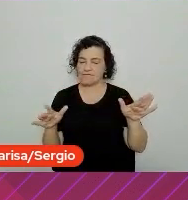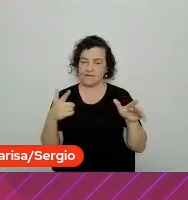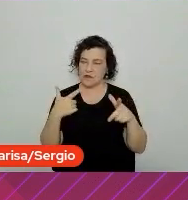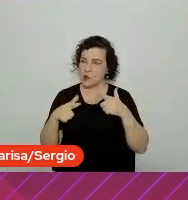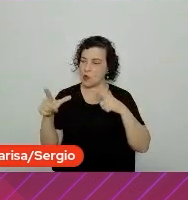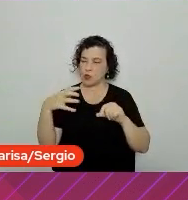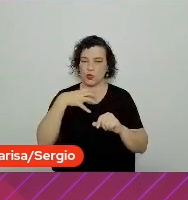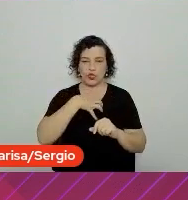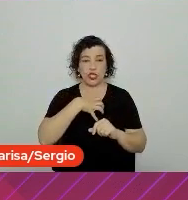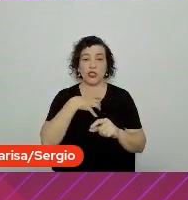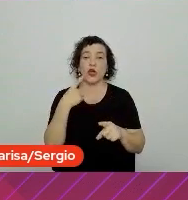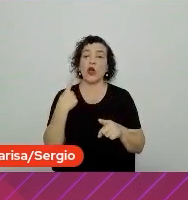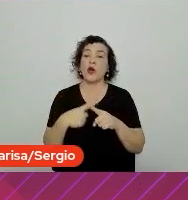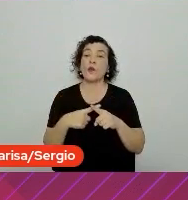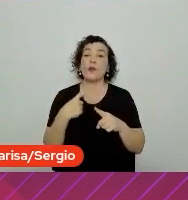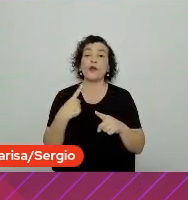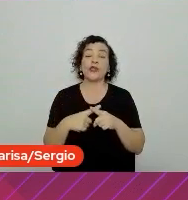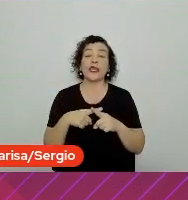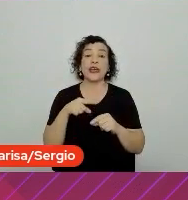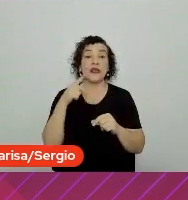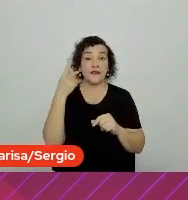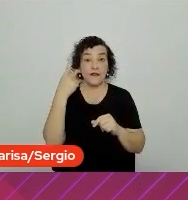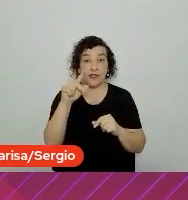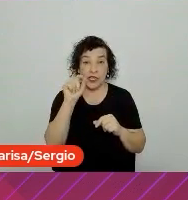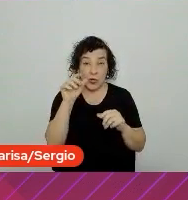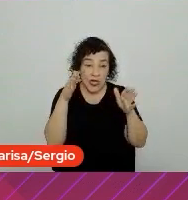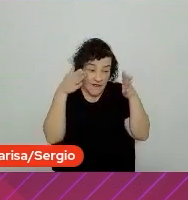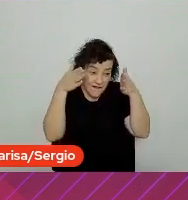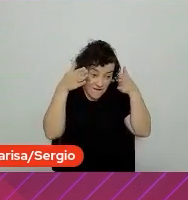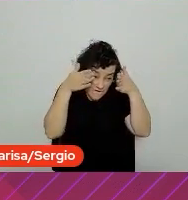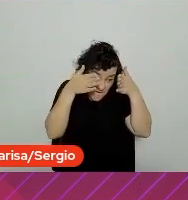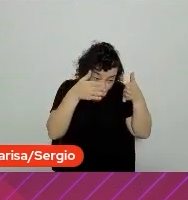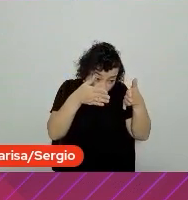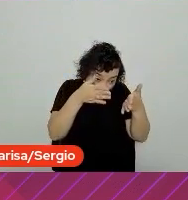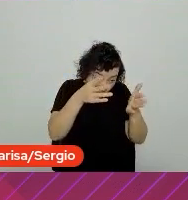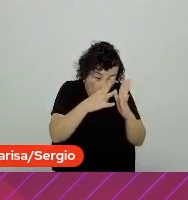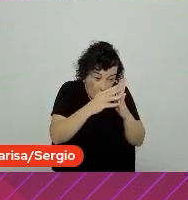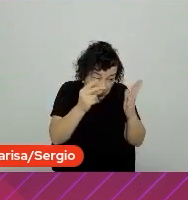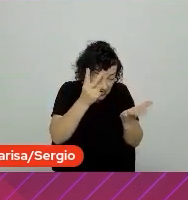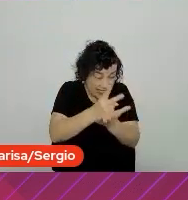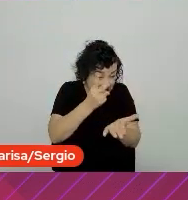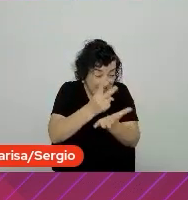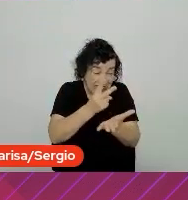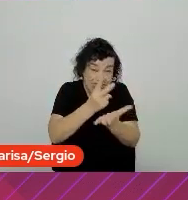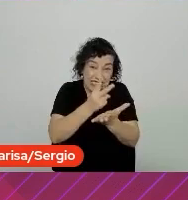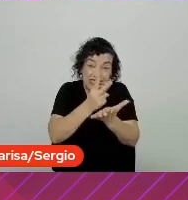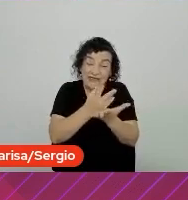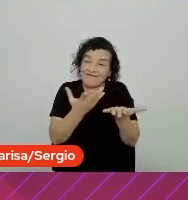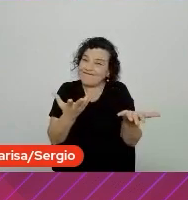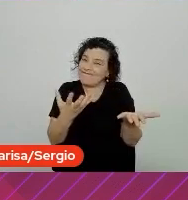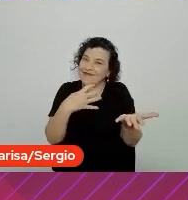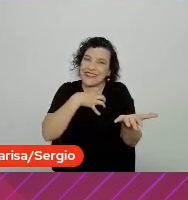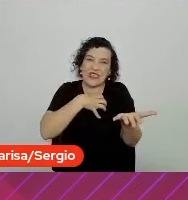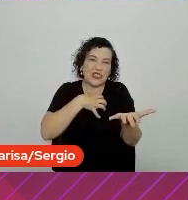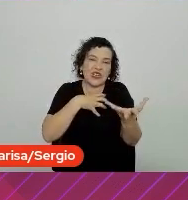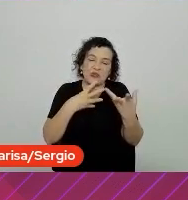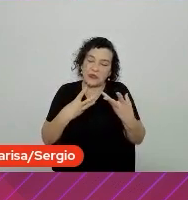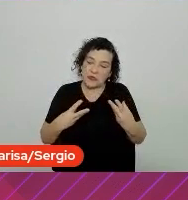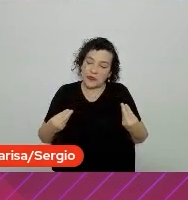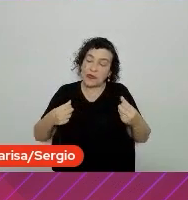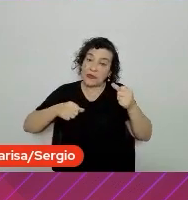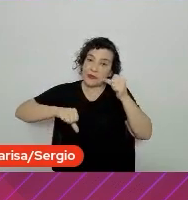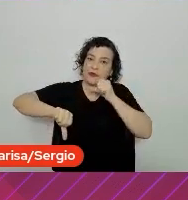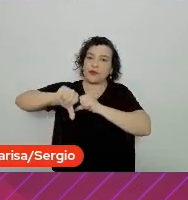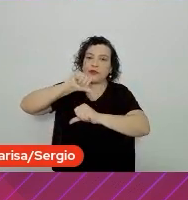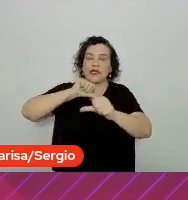estilos, porque a partir do momento que você se prende a estilo, você meio que perde a sua essência. Então, nessa parte da entrevista do